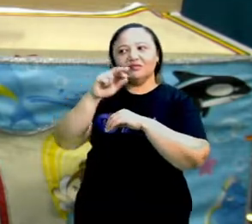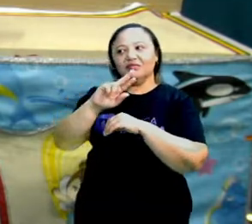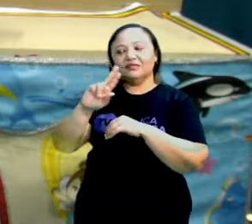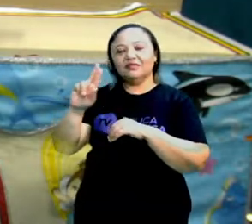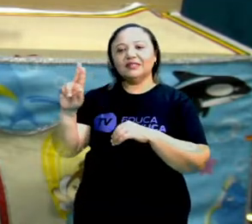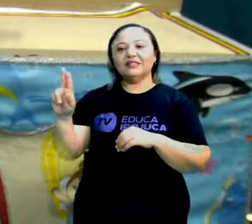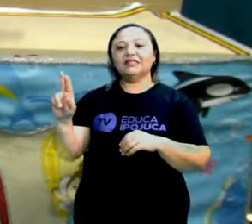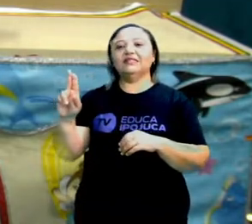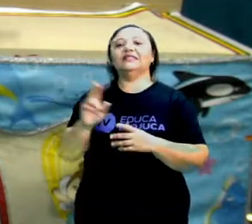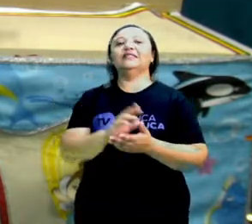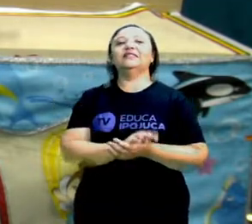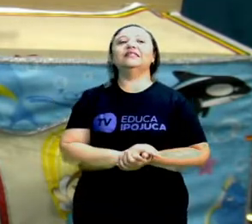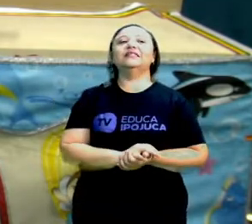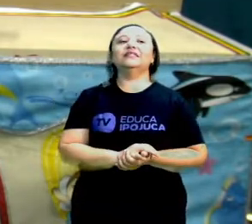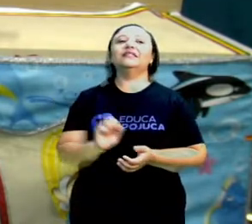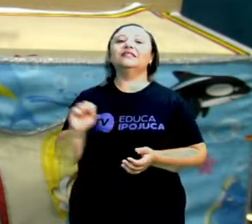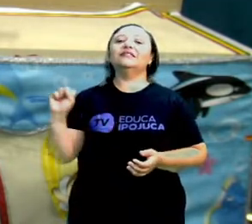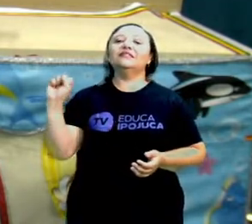Sabe o que aconteceu?